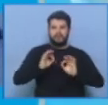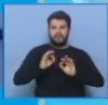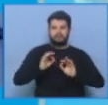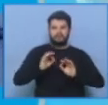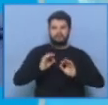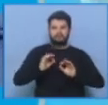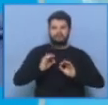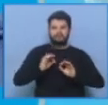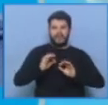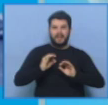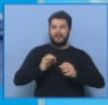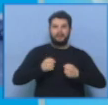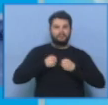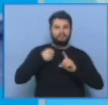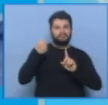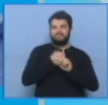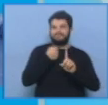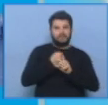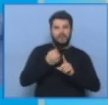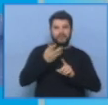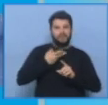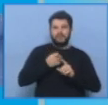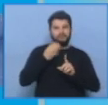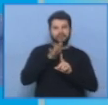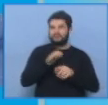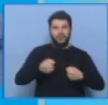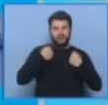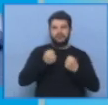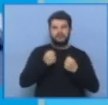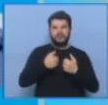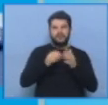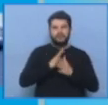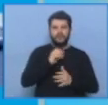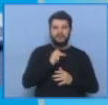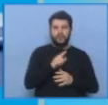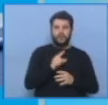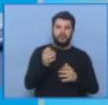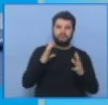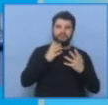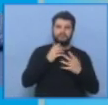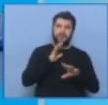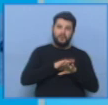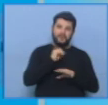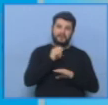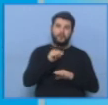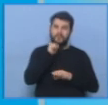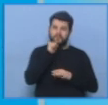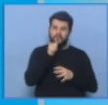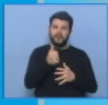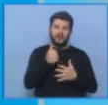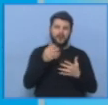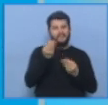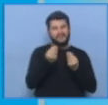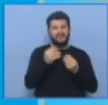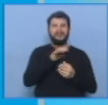conseguir derrotar David. E, por outro lado, toda a desgraça que acontece a Saul, ele vai morrer de uma forma trágica, lamentável,